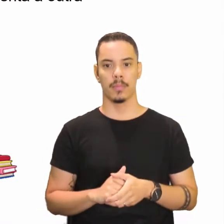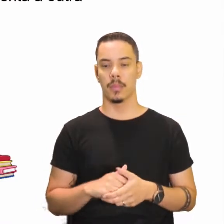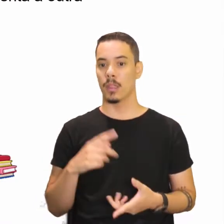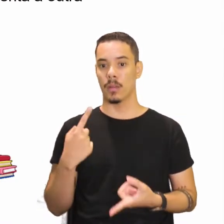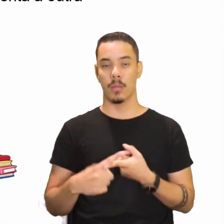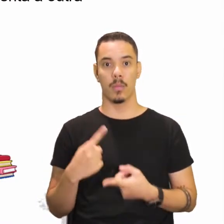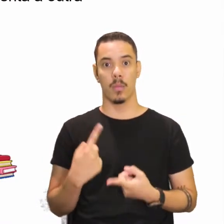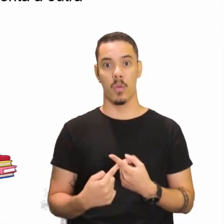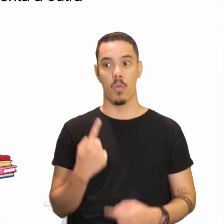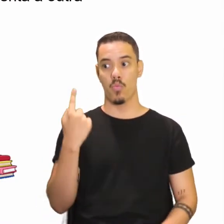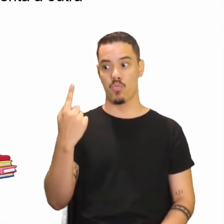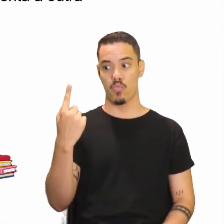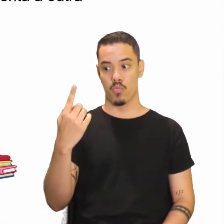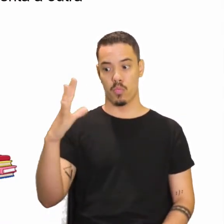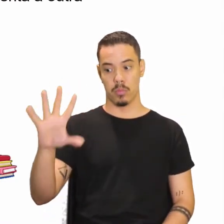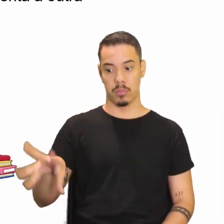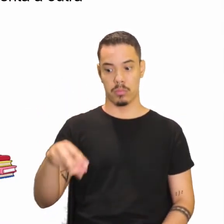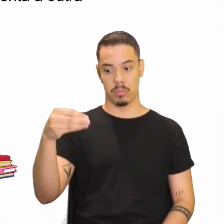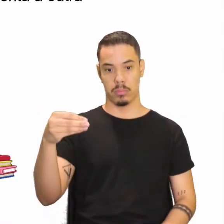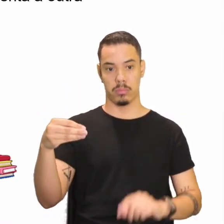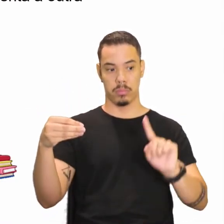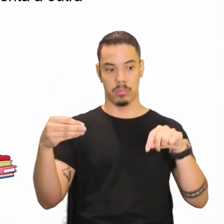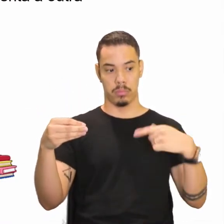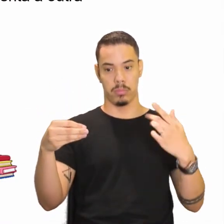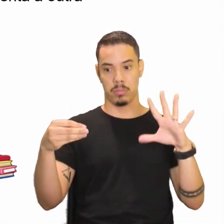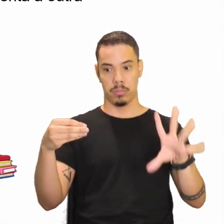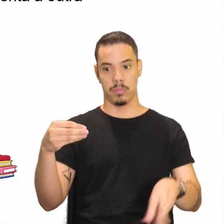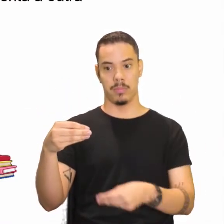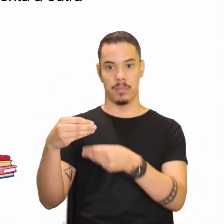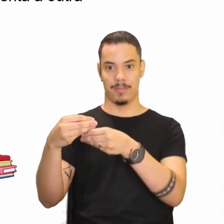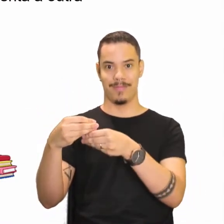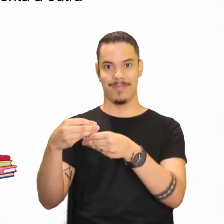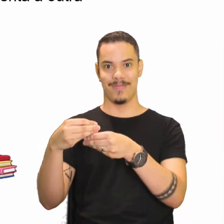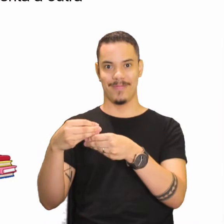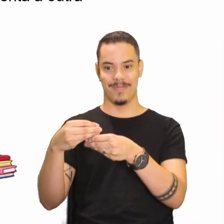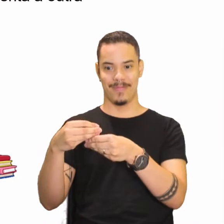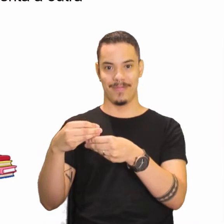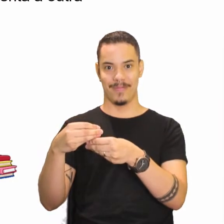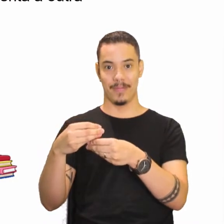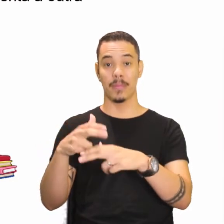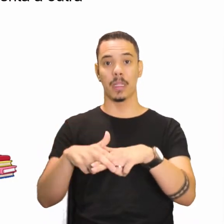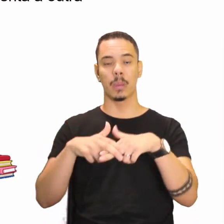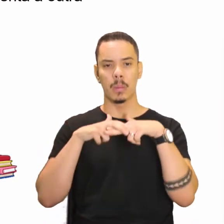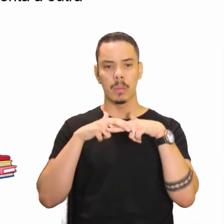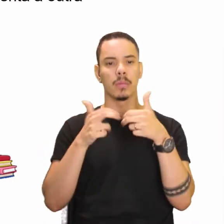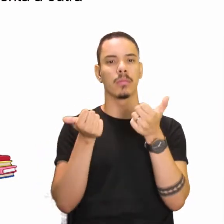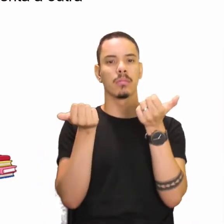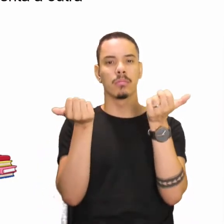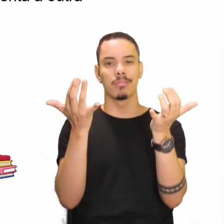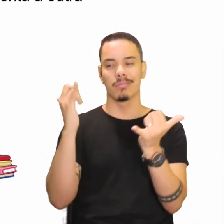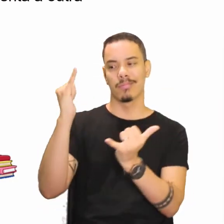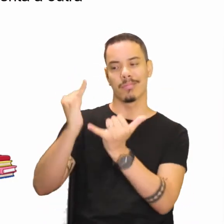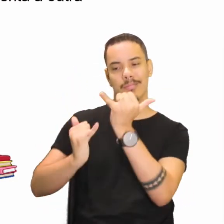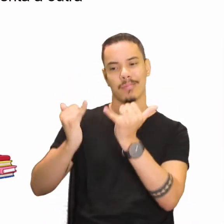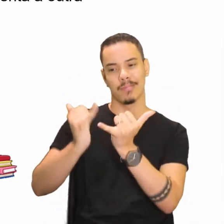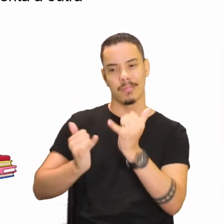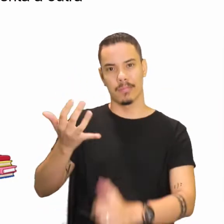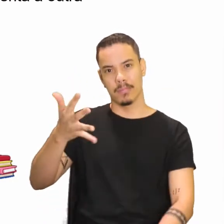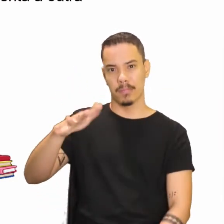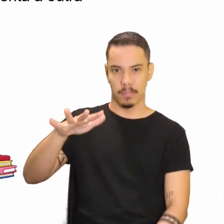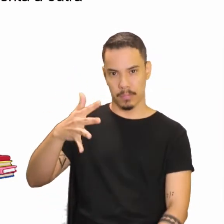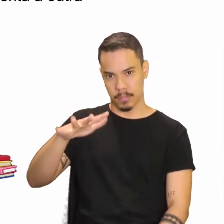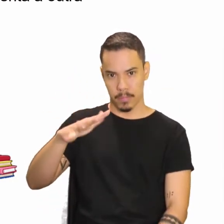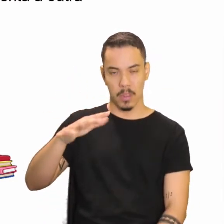Afinal, uma completa a outra. Então, quando der aquela semelhança,